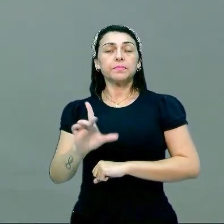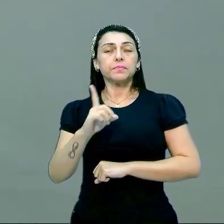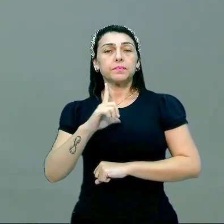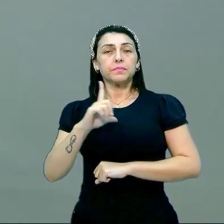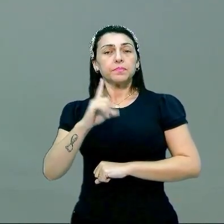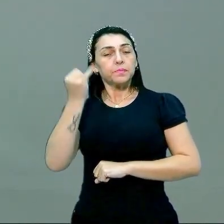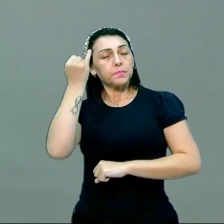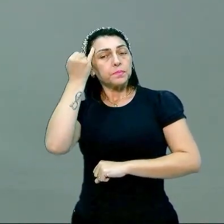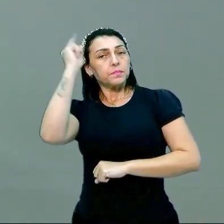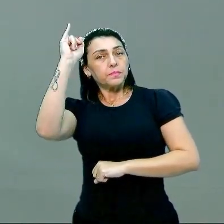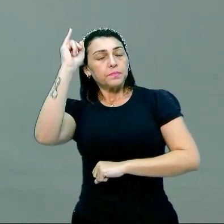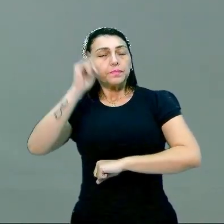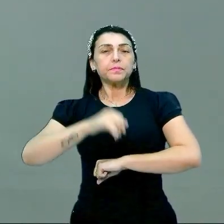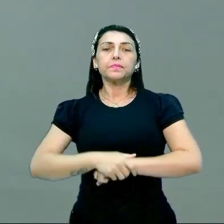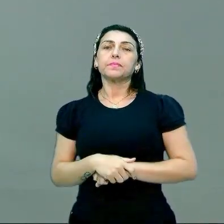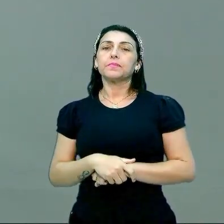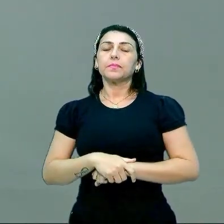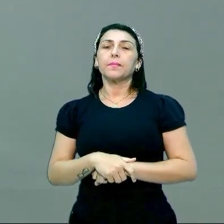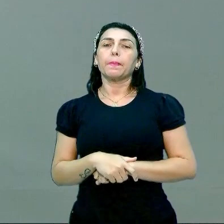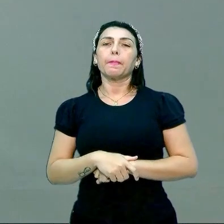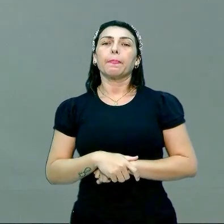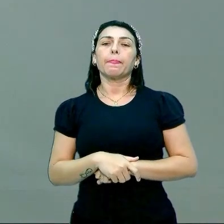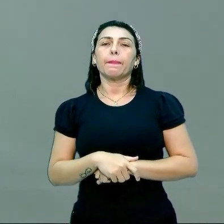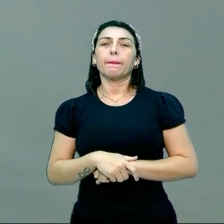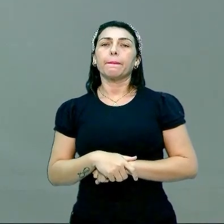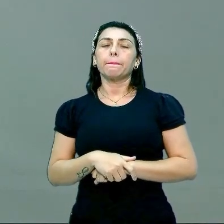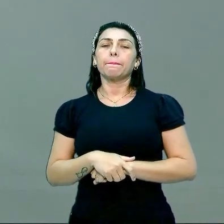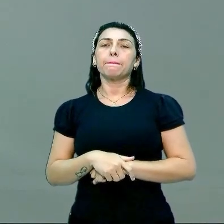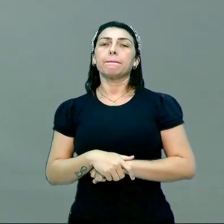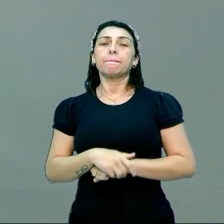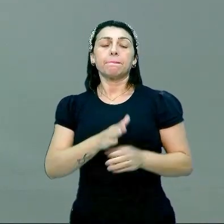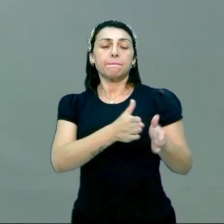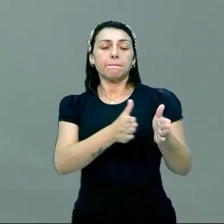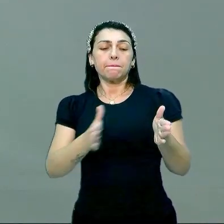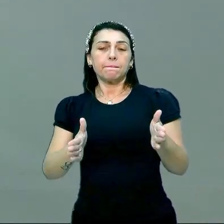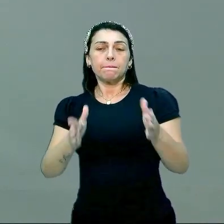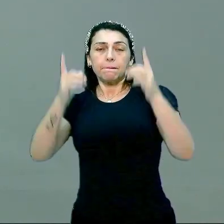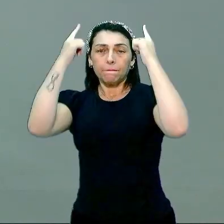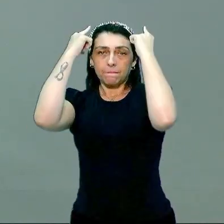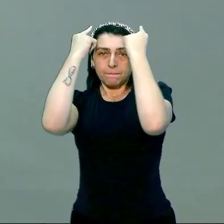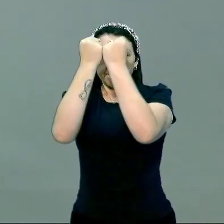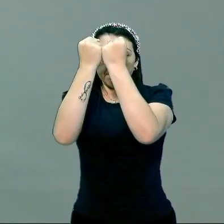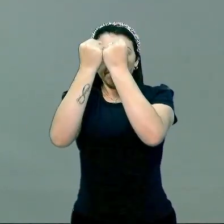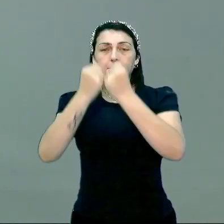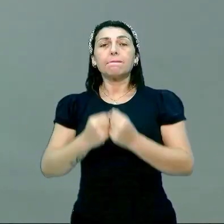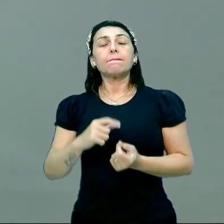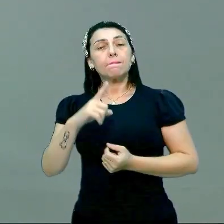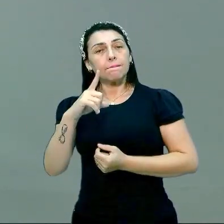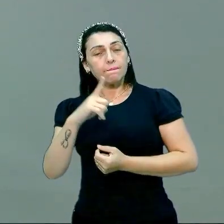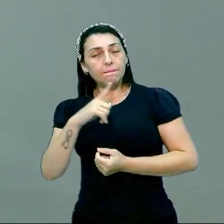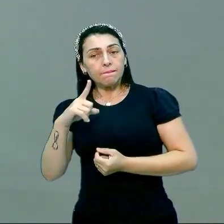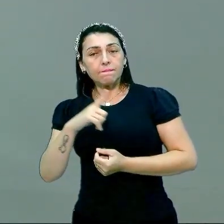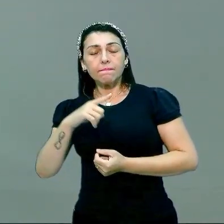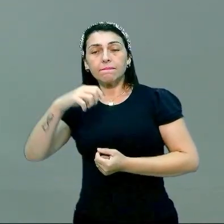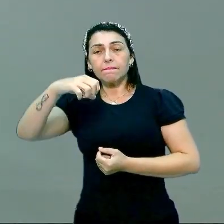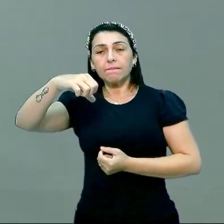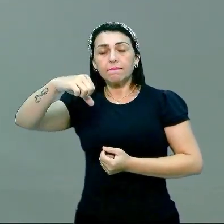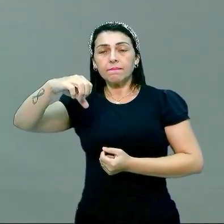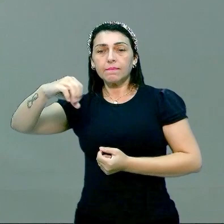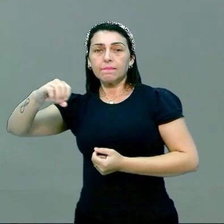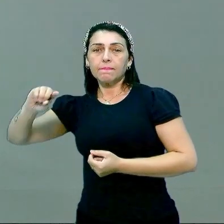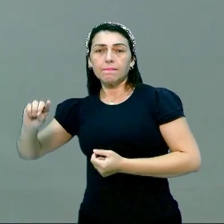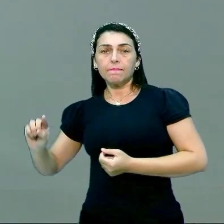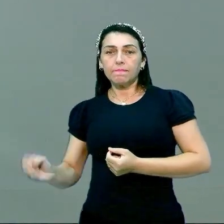terem uma ideia, no auge do período grego, então, nós tínhamos 90